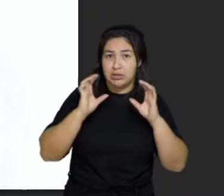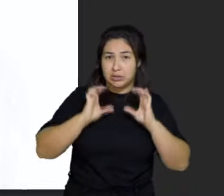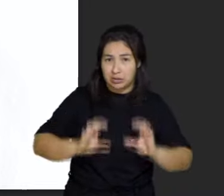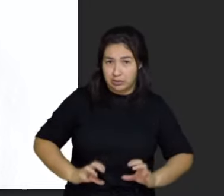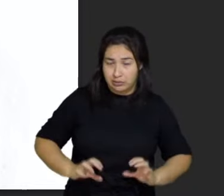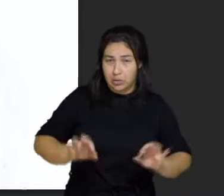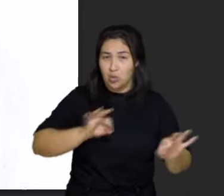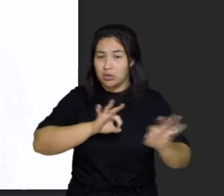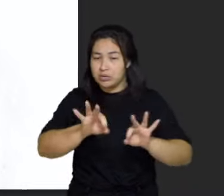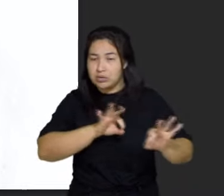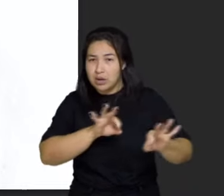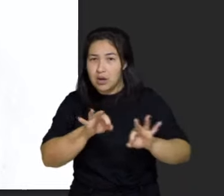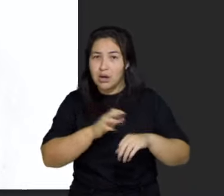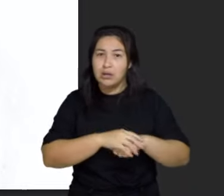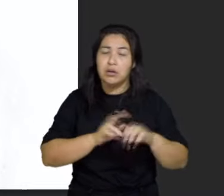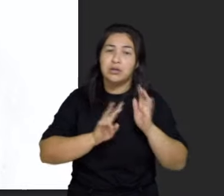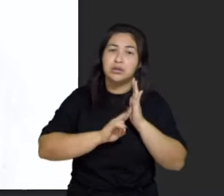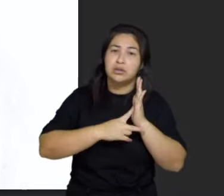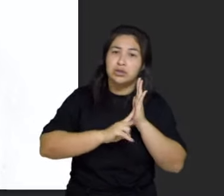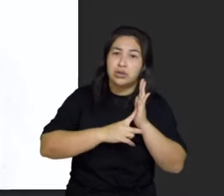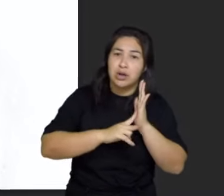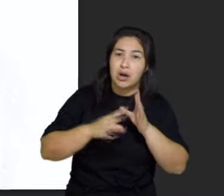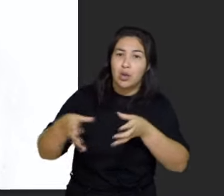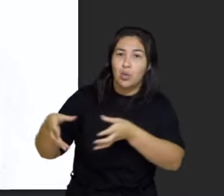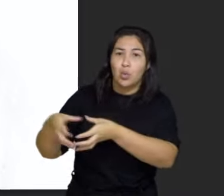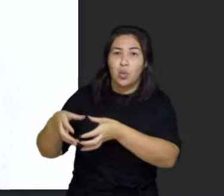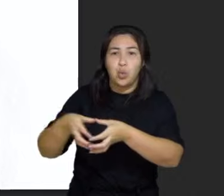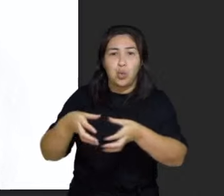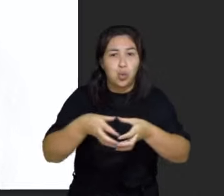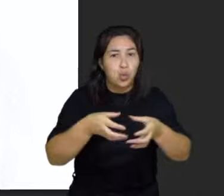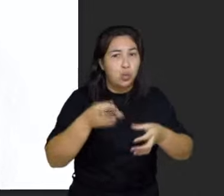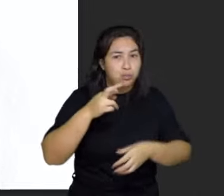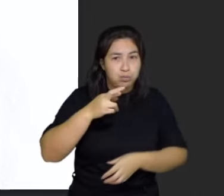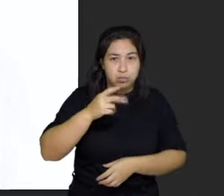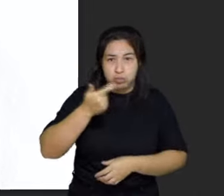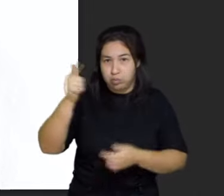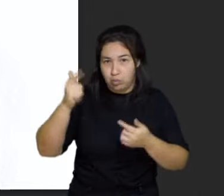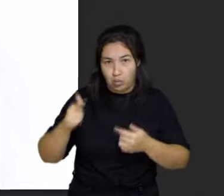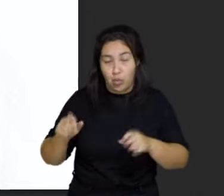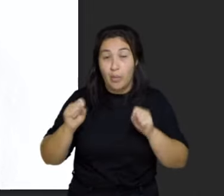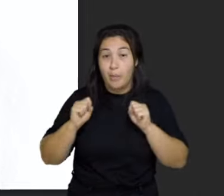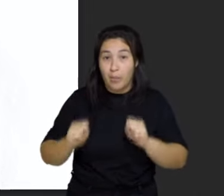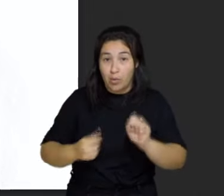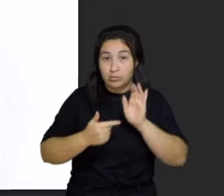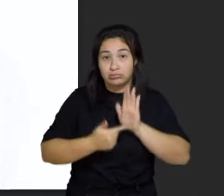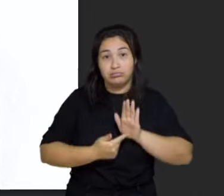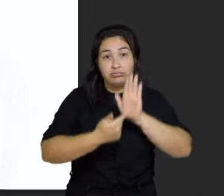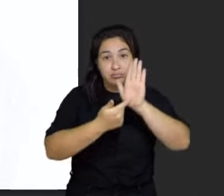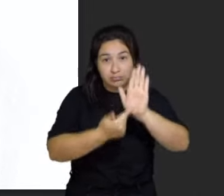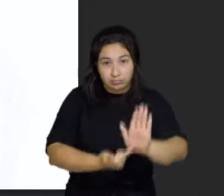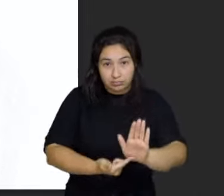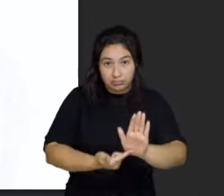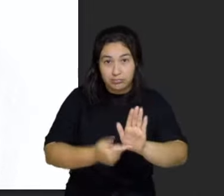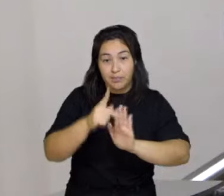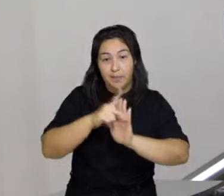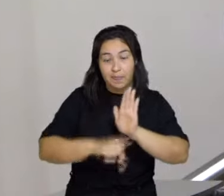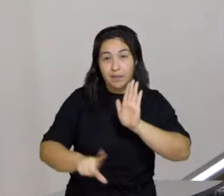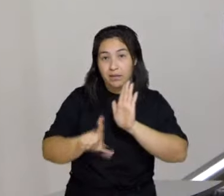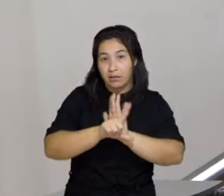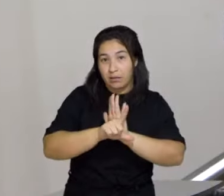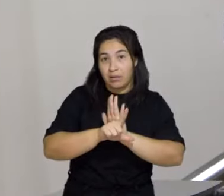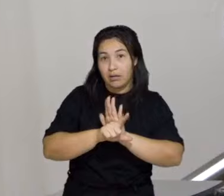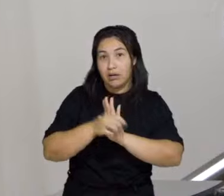sindicatos, associações, órgãos de classes, entre outros, pode apresentar a esta Assembleia sugestões